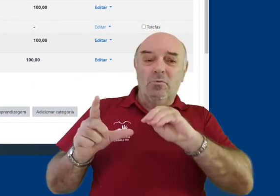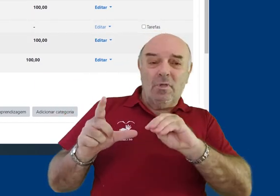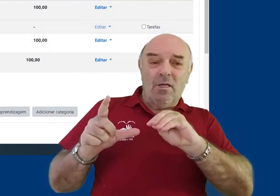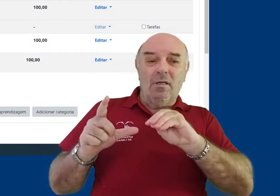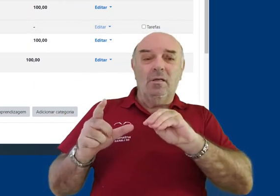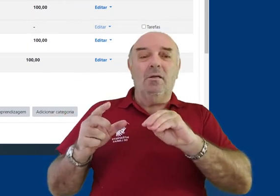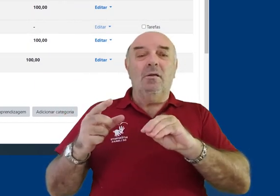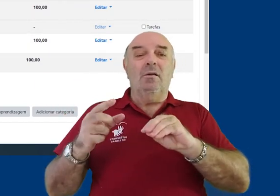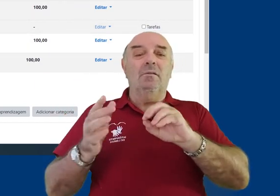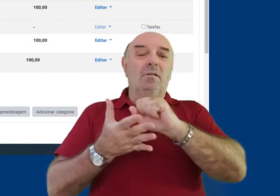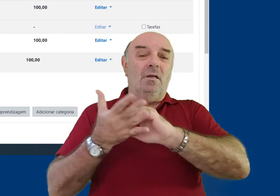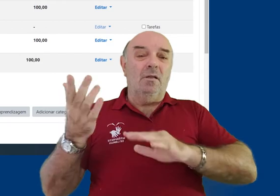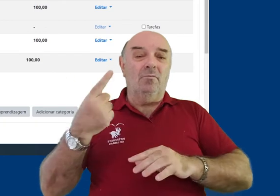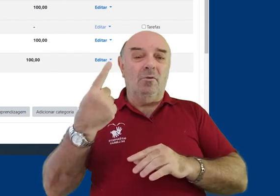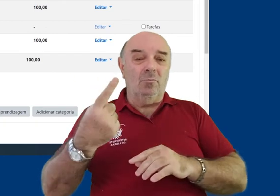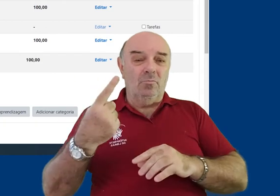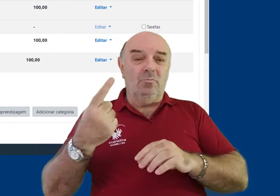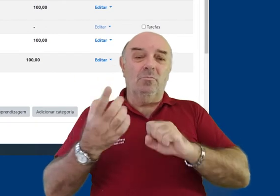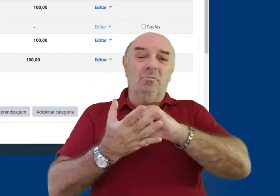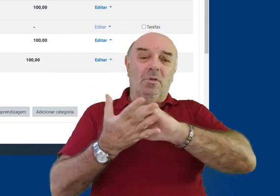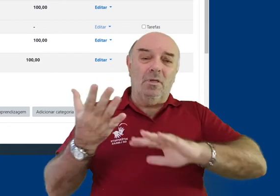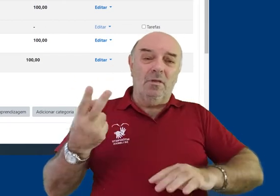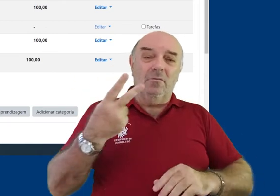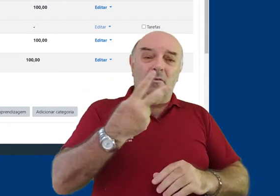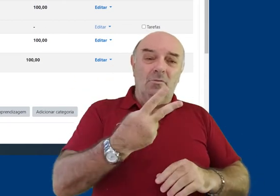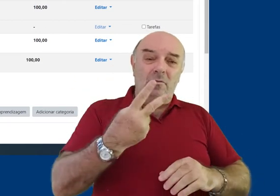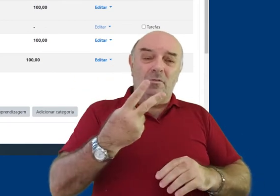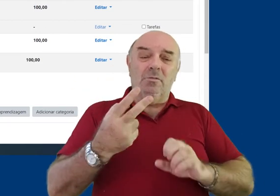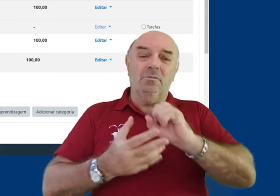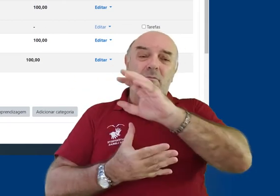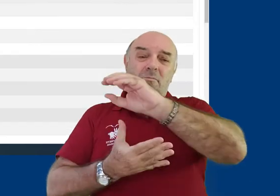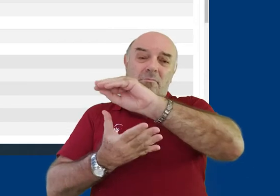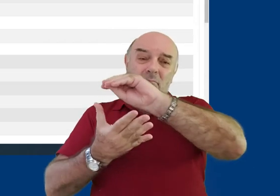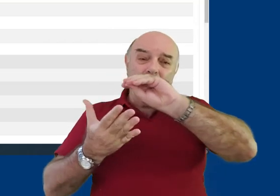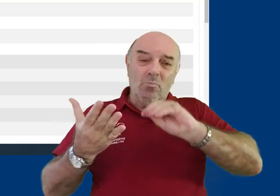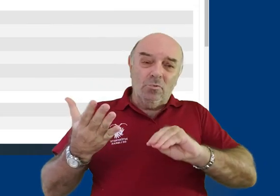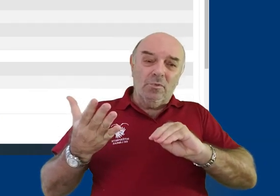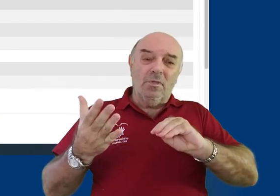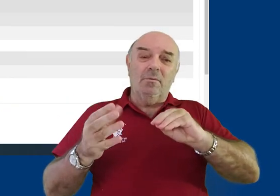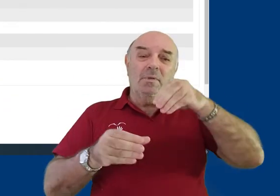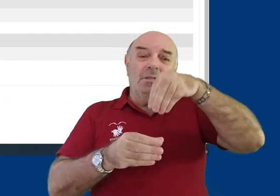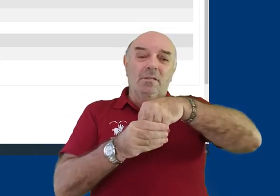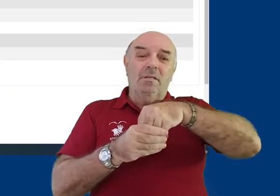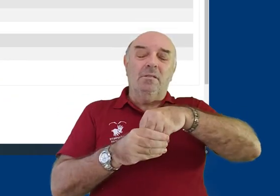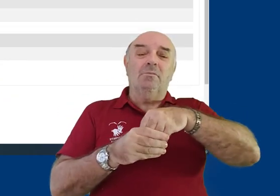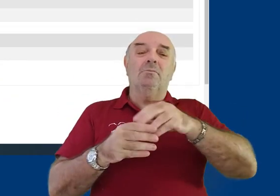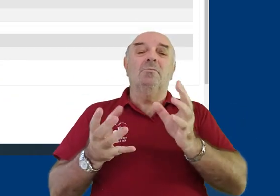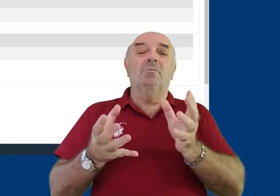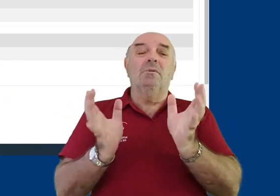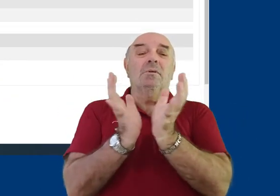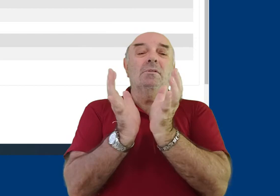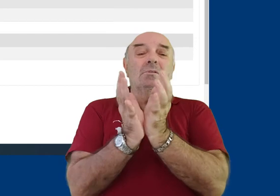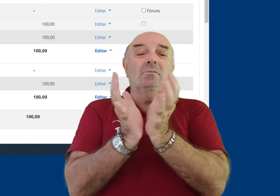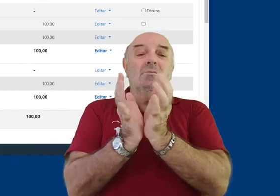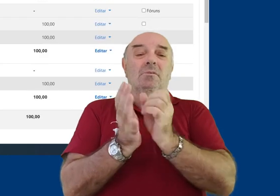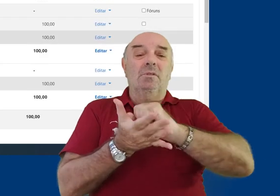2 para dentro da categoria Tarefas. Clico sobre Mover de tarefa 1.